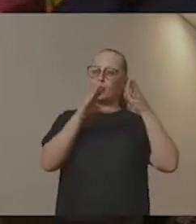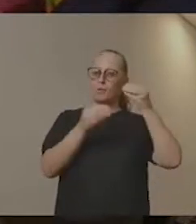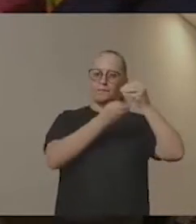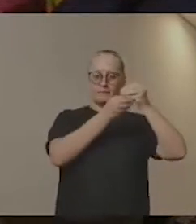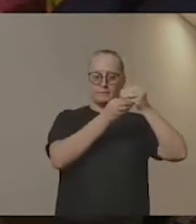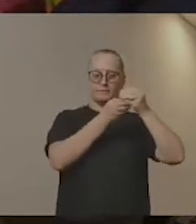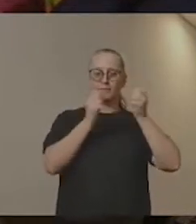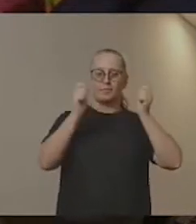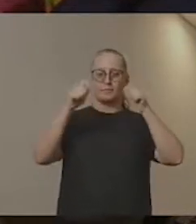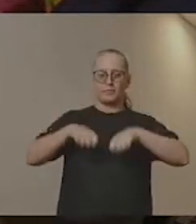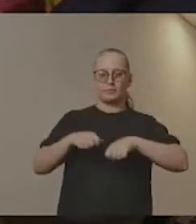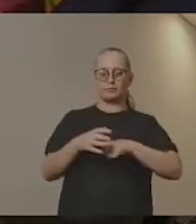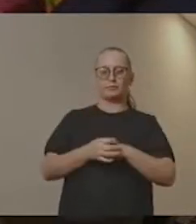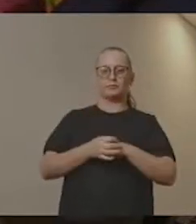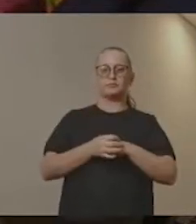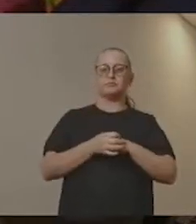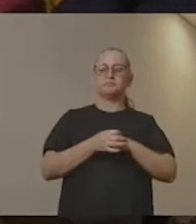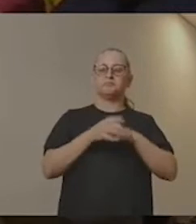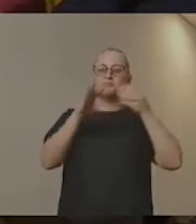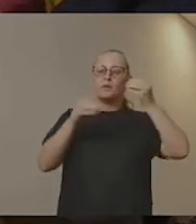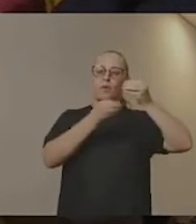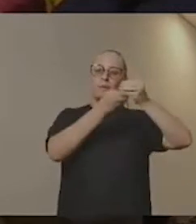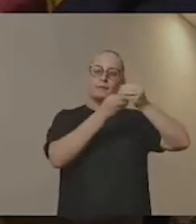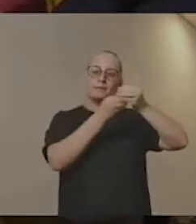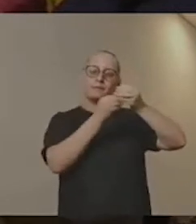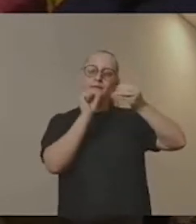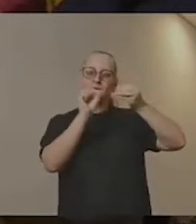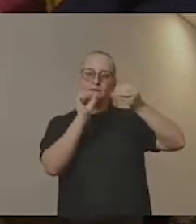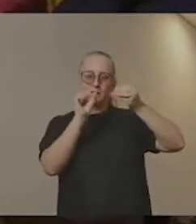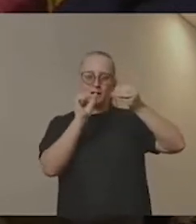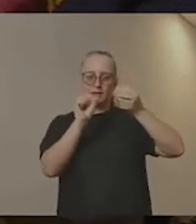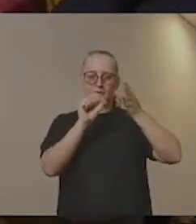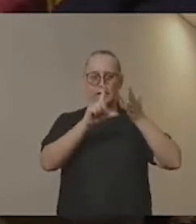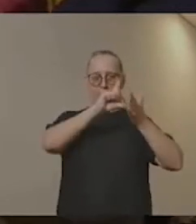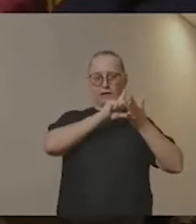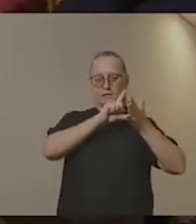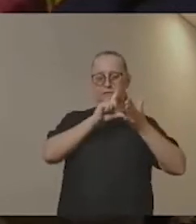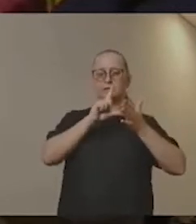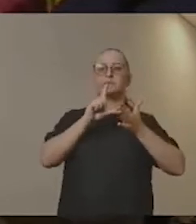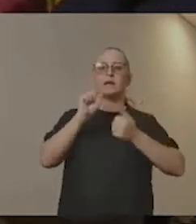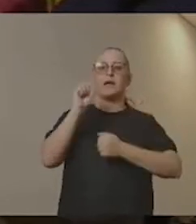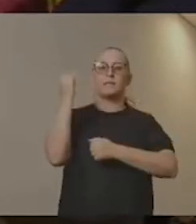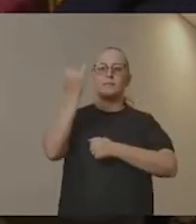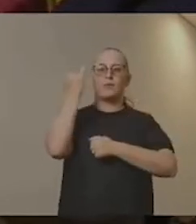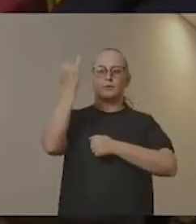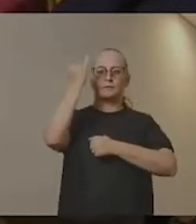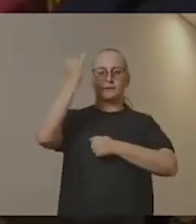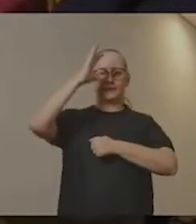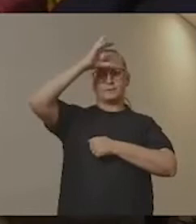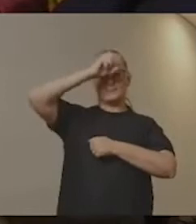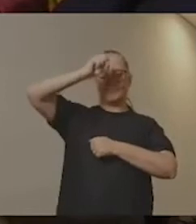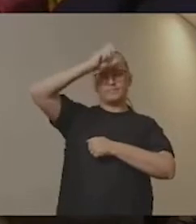que a Micaele disse. Uma coisa muito importante que eu fui aprendendo com a minha vida é que o professor, ele, além de